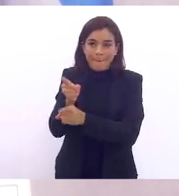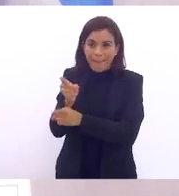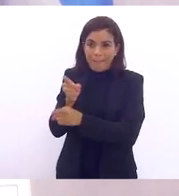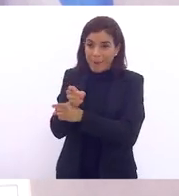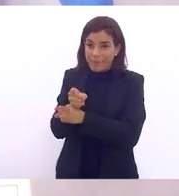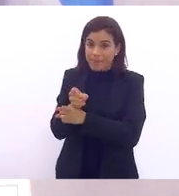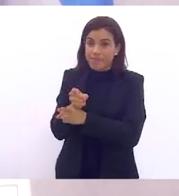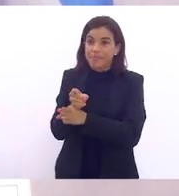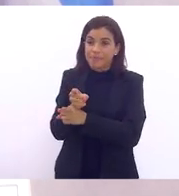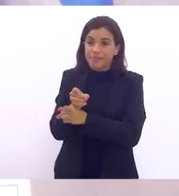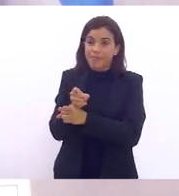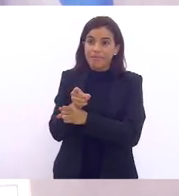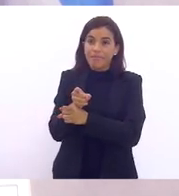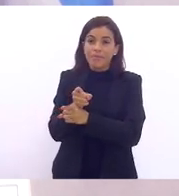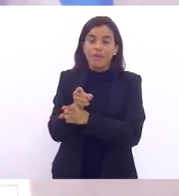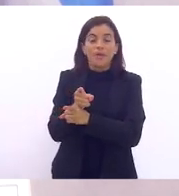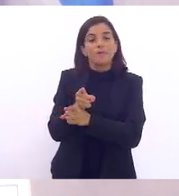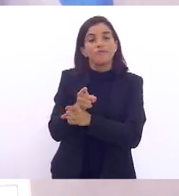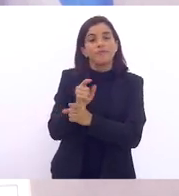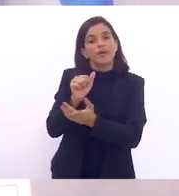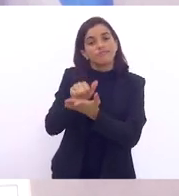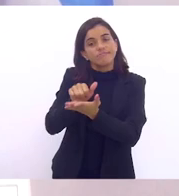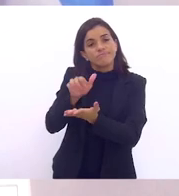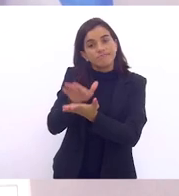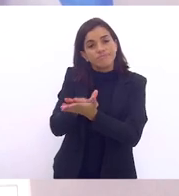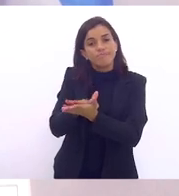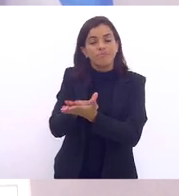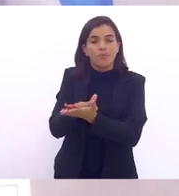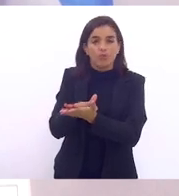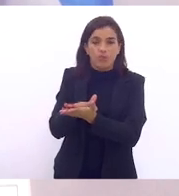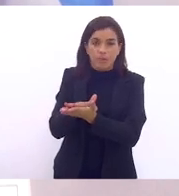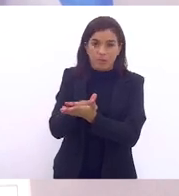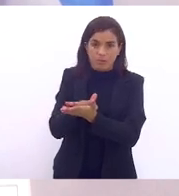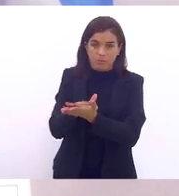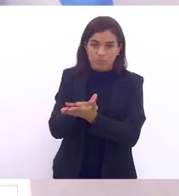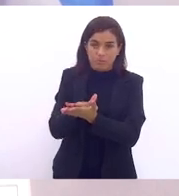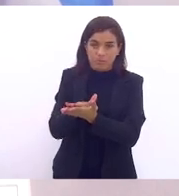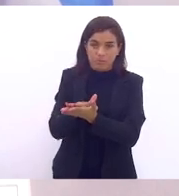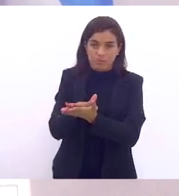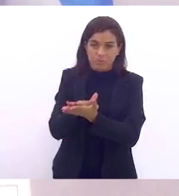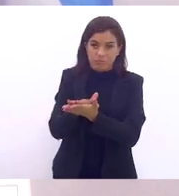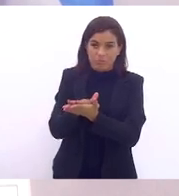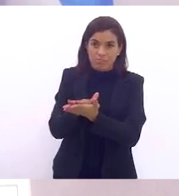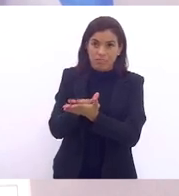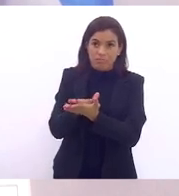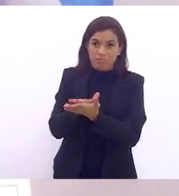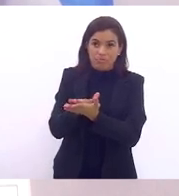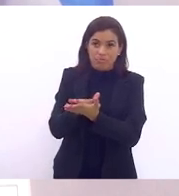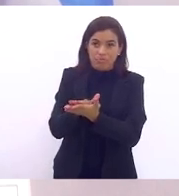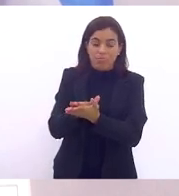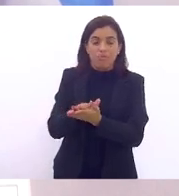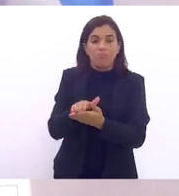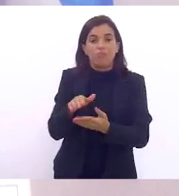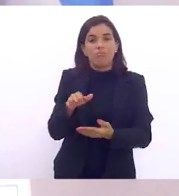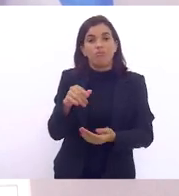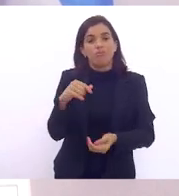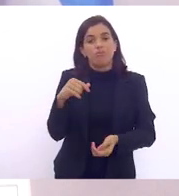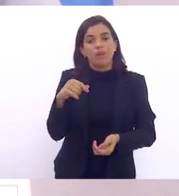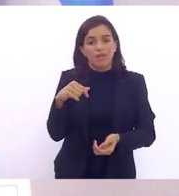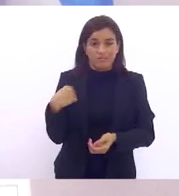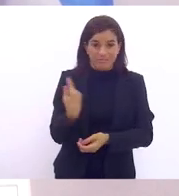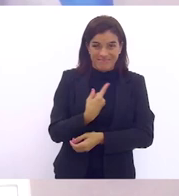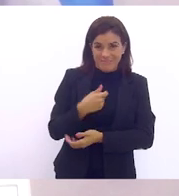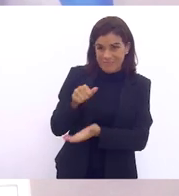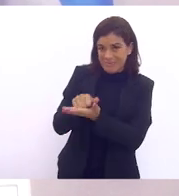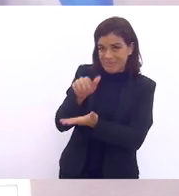tá para notificá-los através de multas para notificá-los para nós multos eles eu